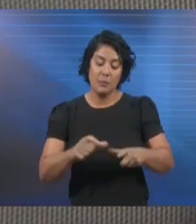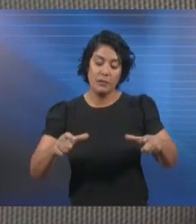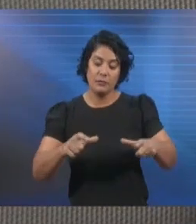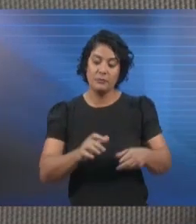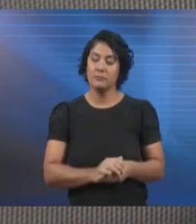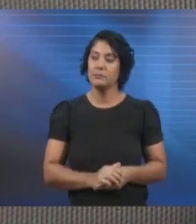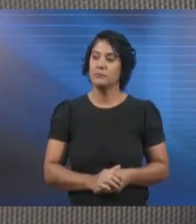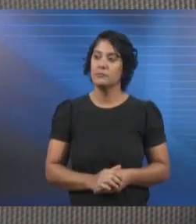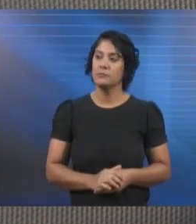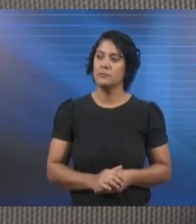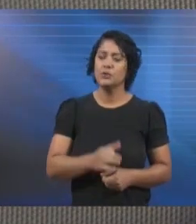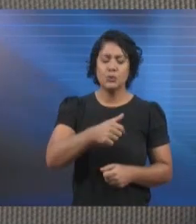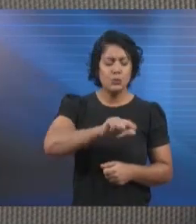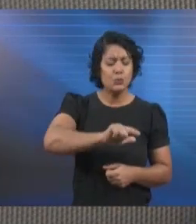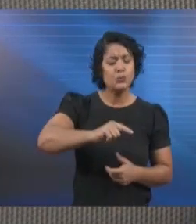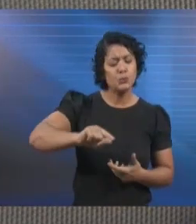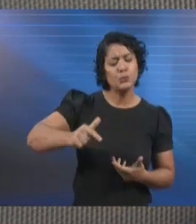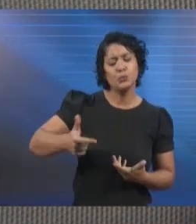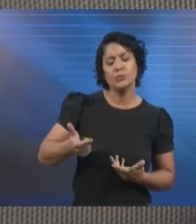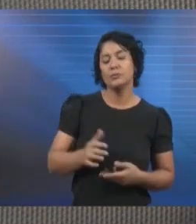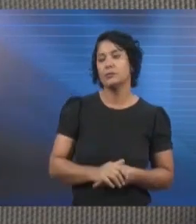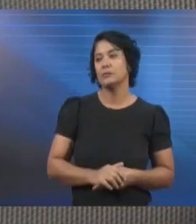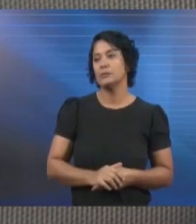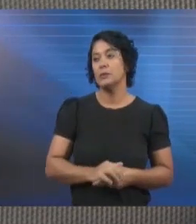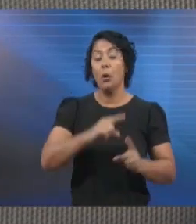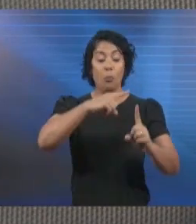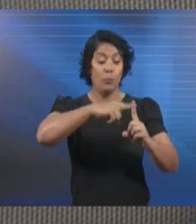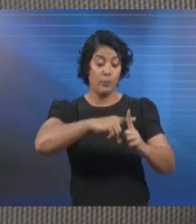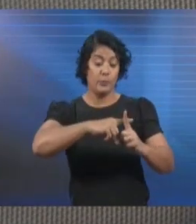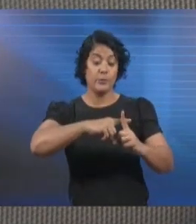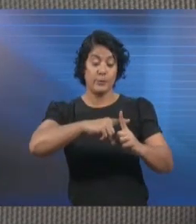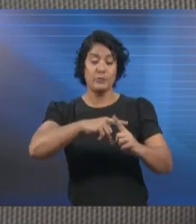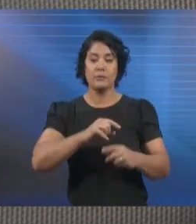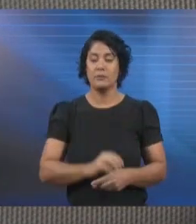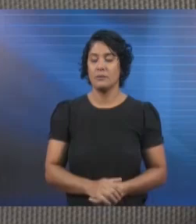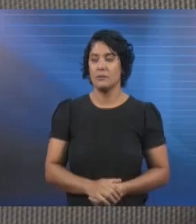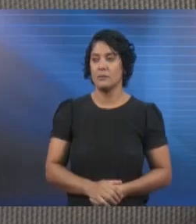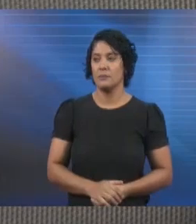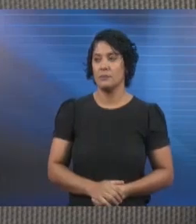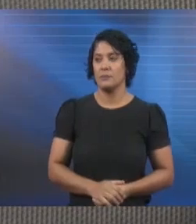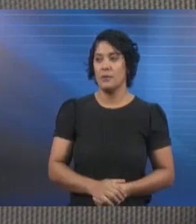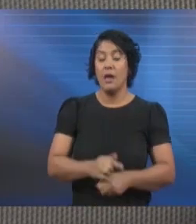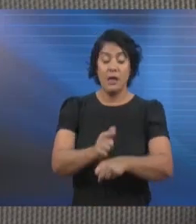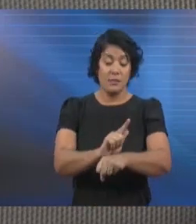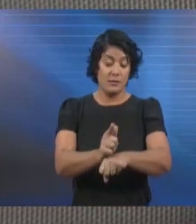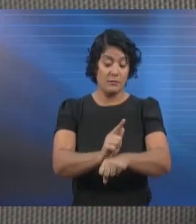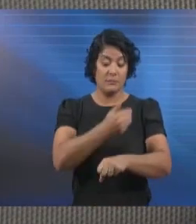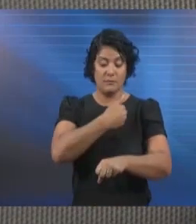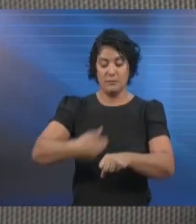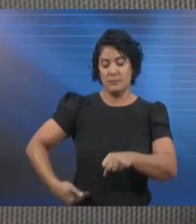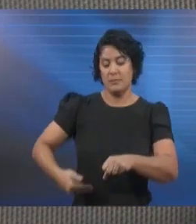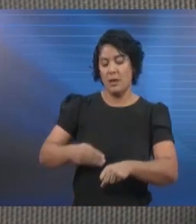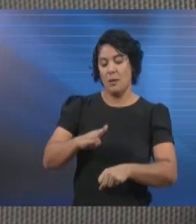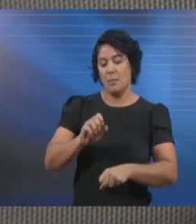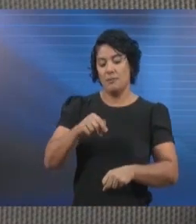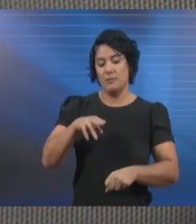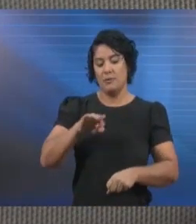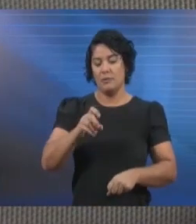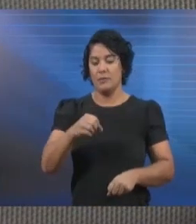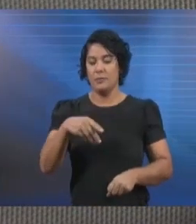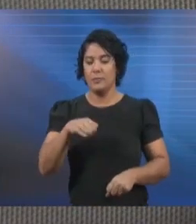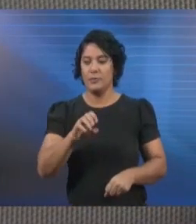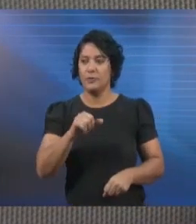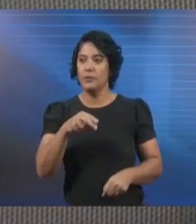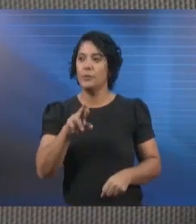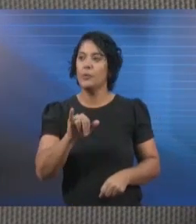e uma série de outros indicadores positivos eh da gestão pública em Balneário camborio do